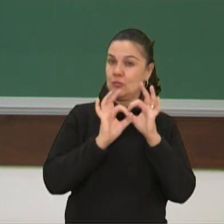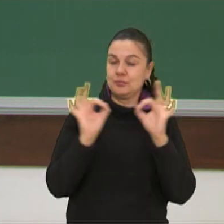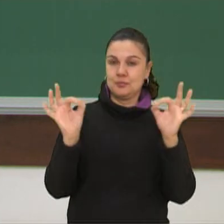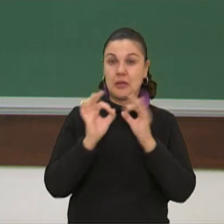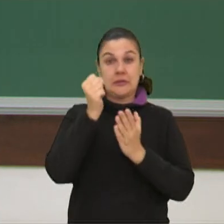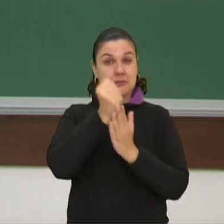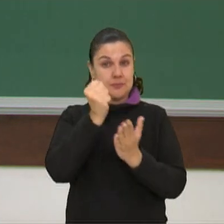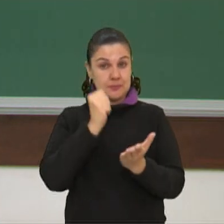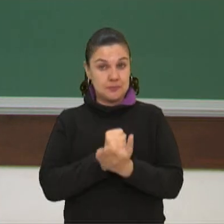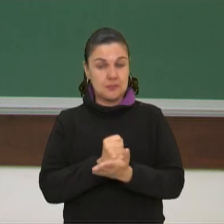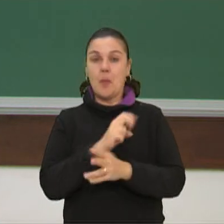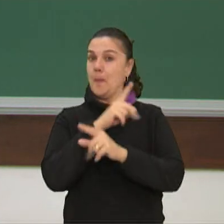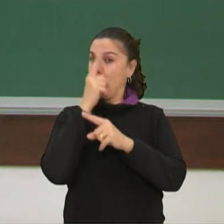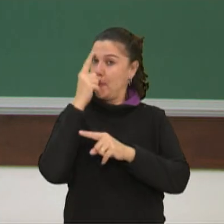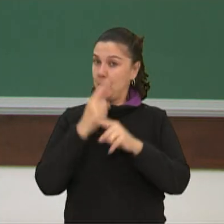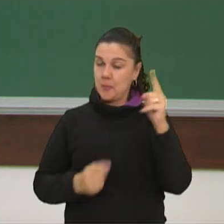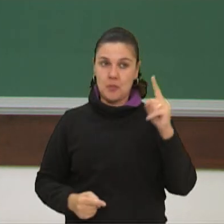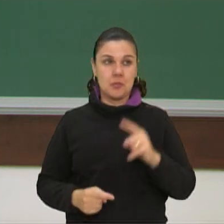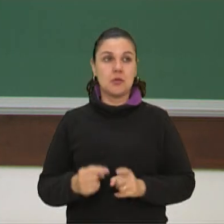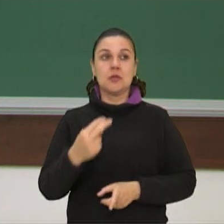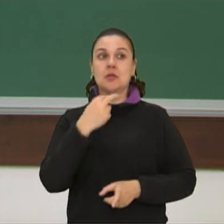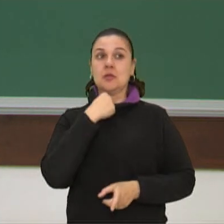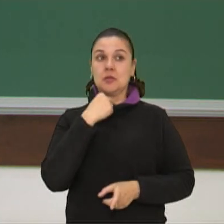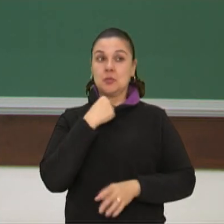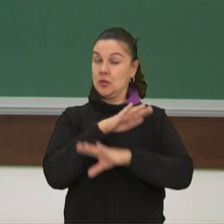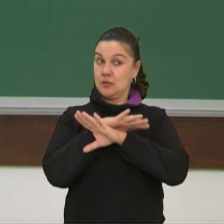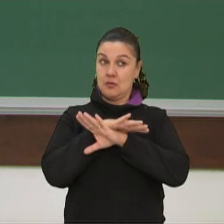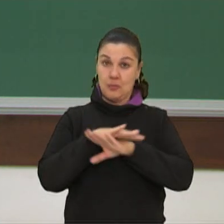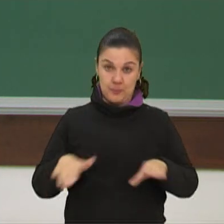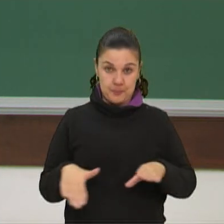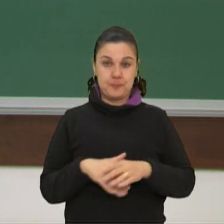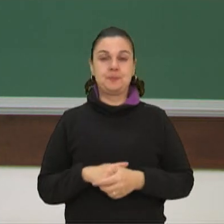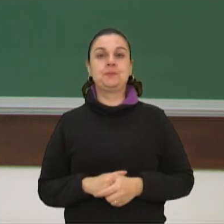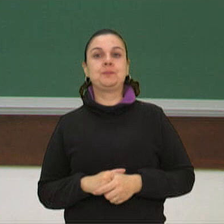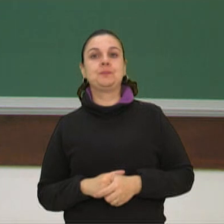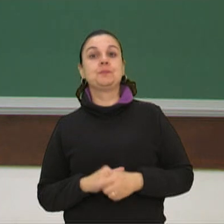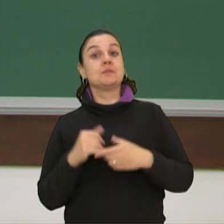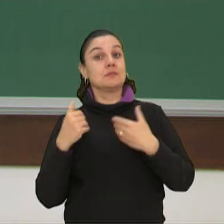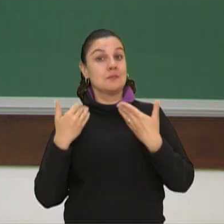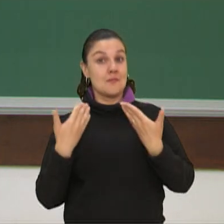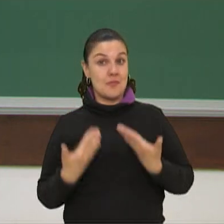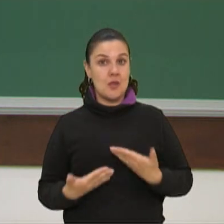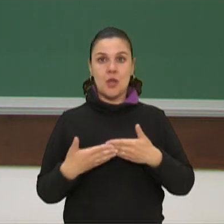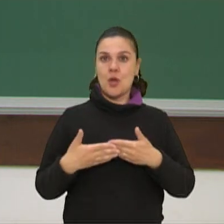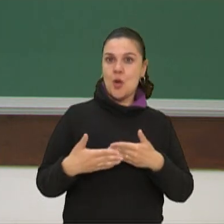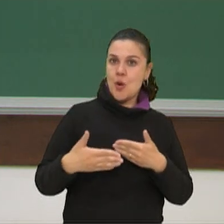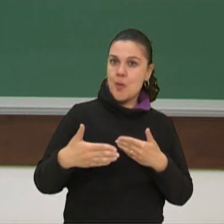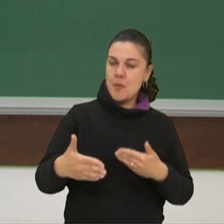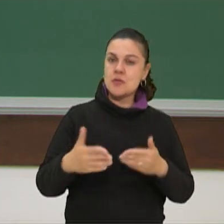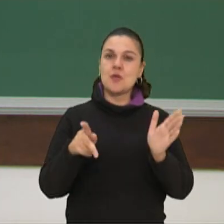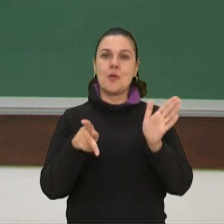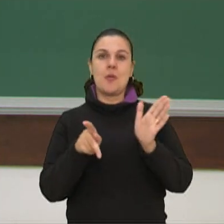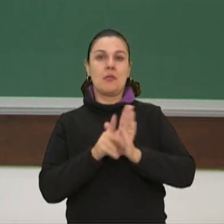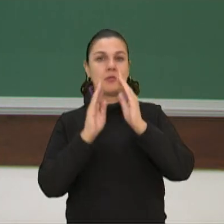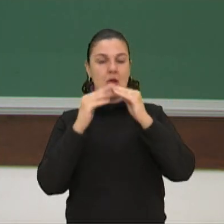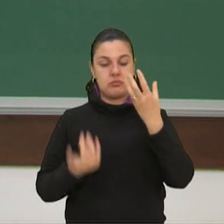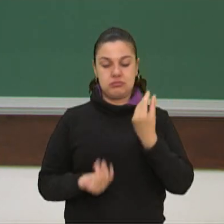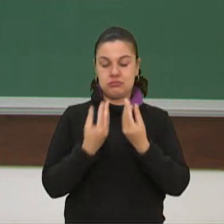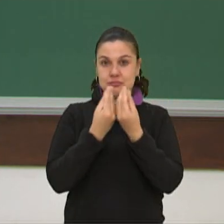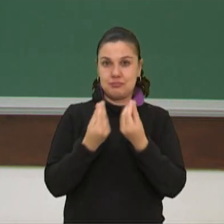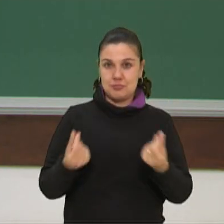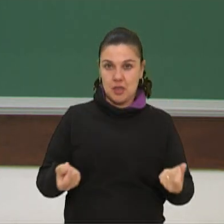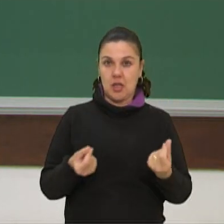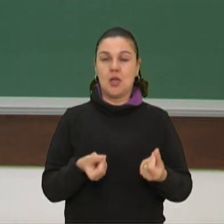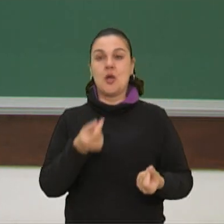do governo. Proibido, não podia mais. Então, a partir das casas de fundição, você entregava,